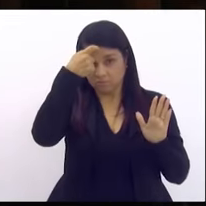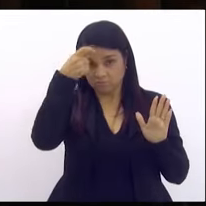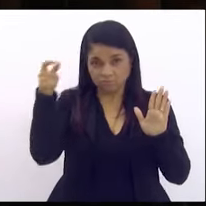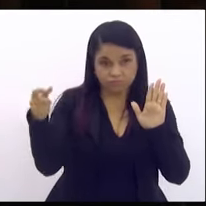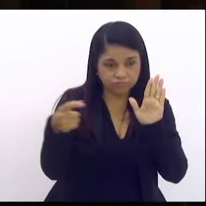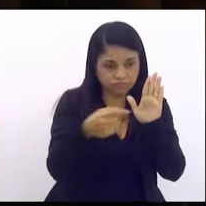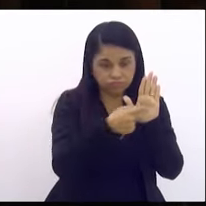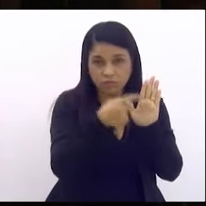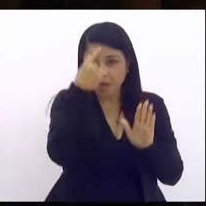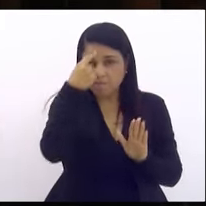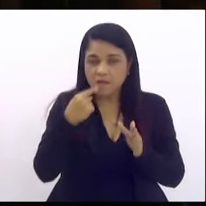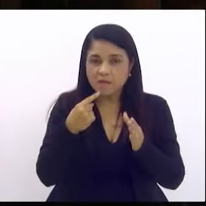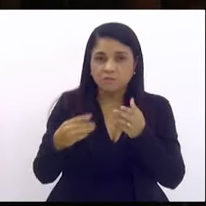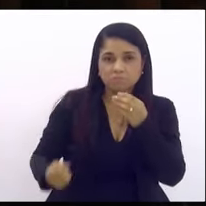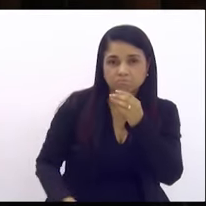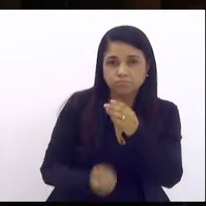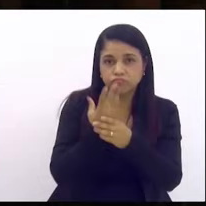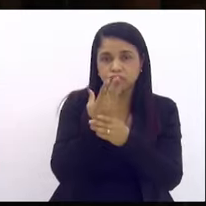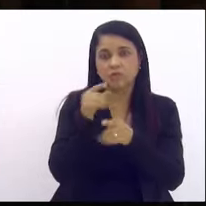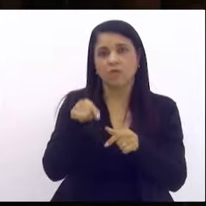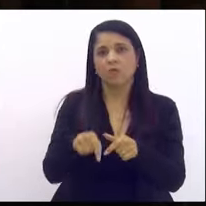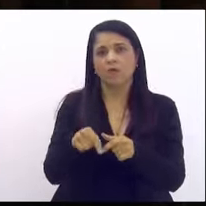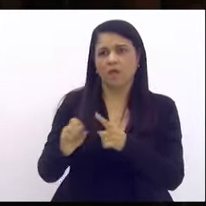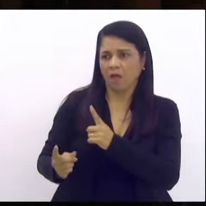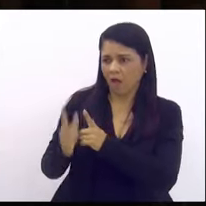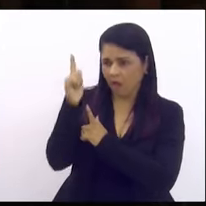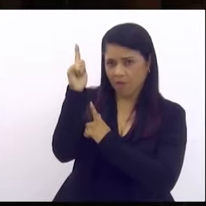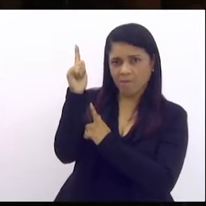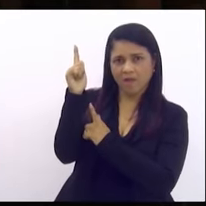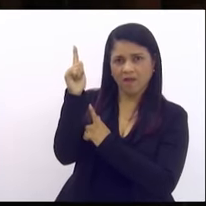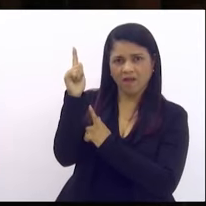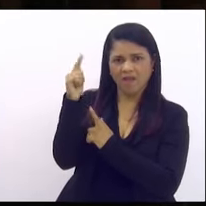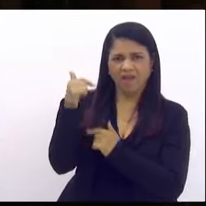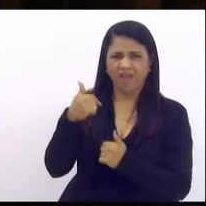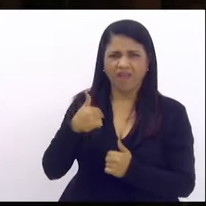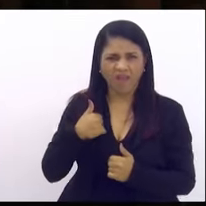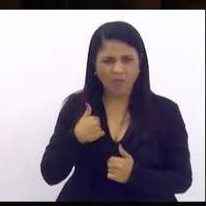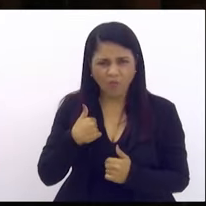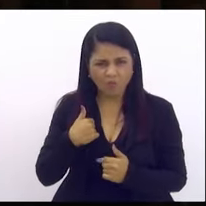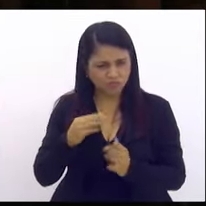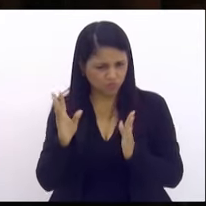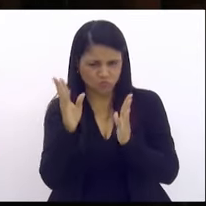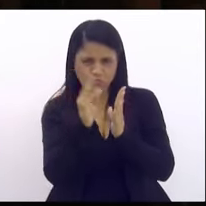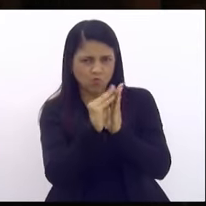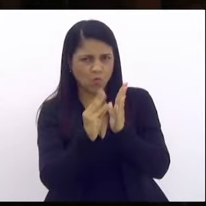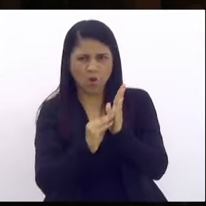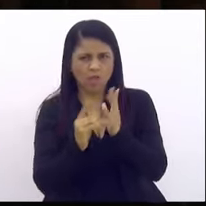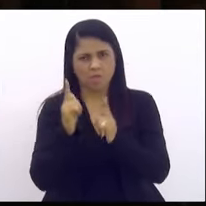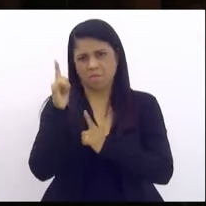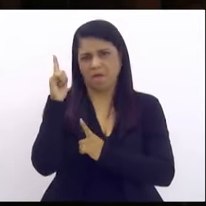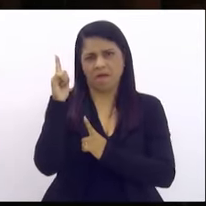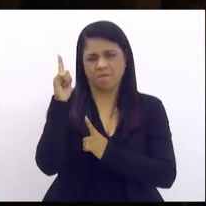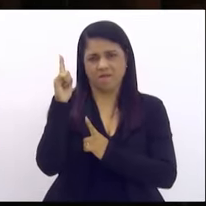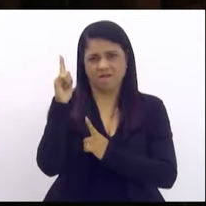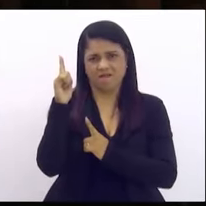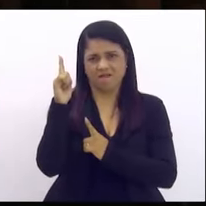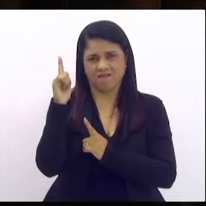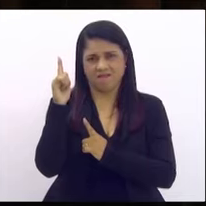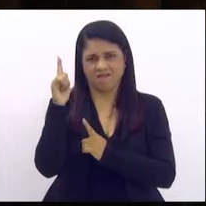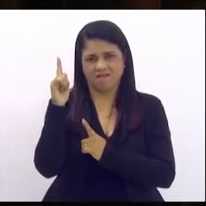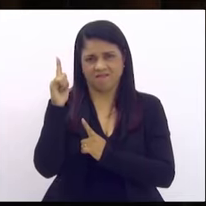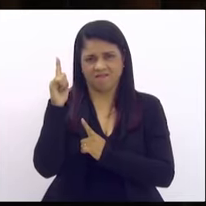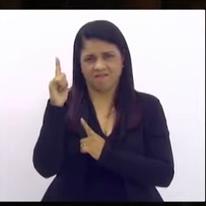a imagem é criada com a arma na mão sendo que em momento nenhum eu fiz uma menção à violência ou a arma Mas